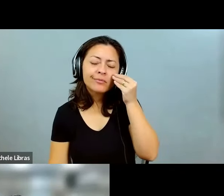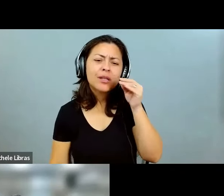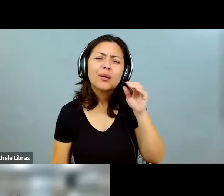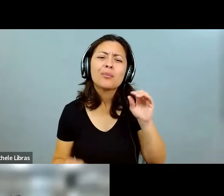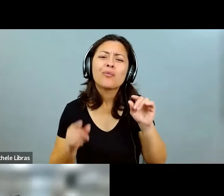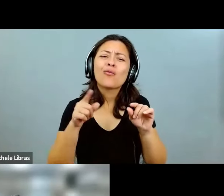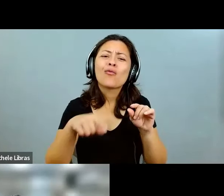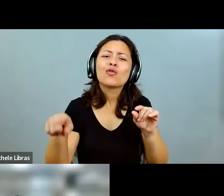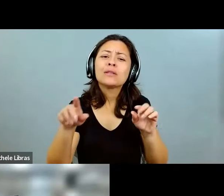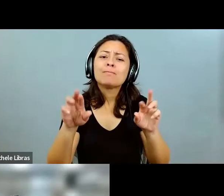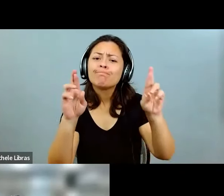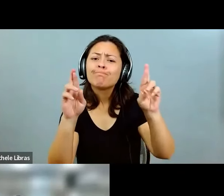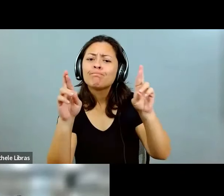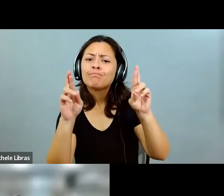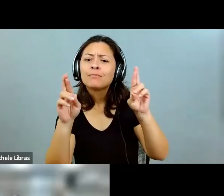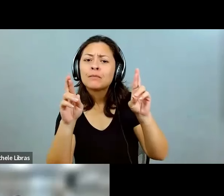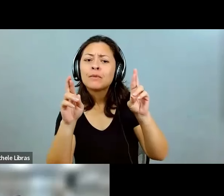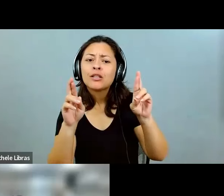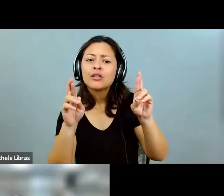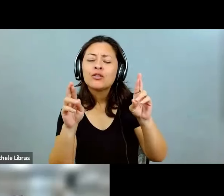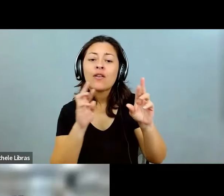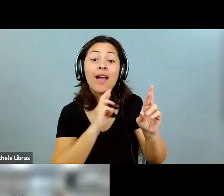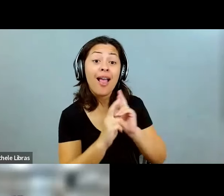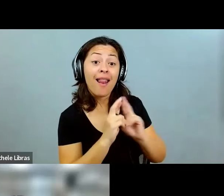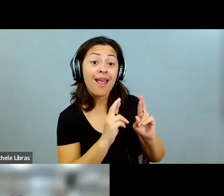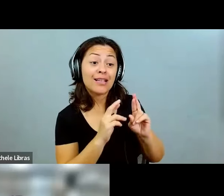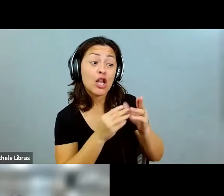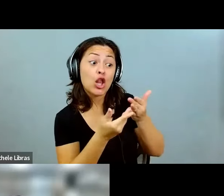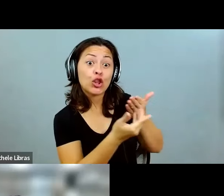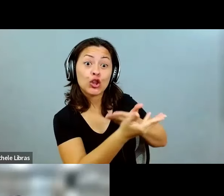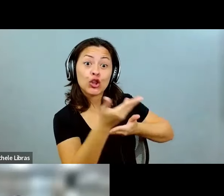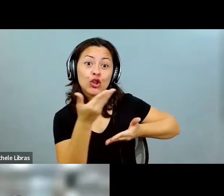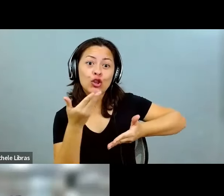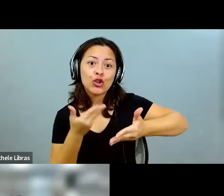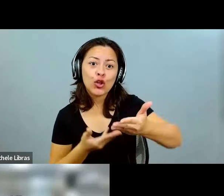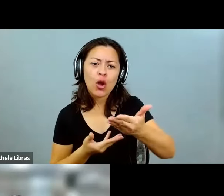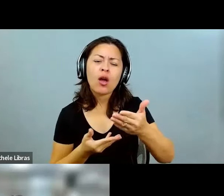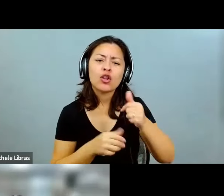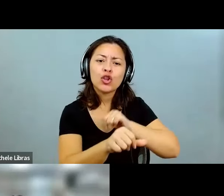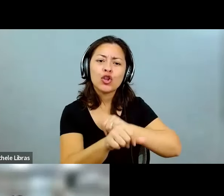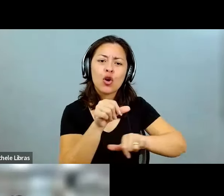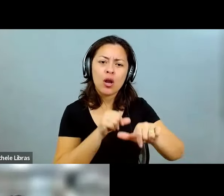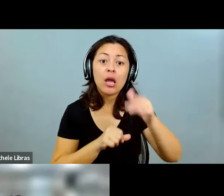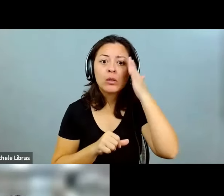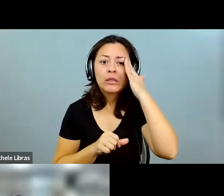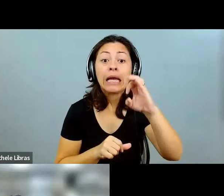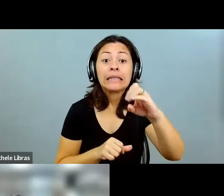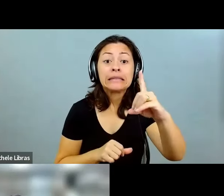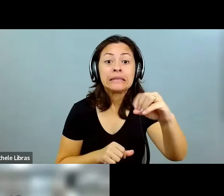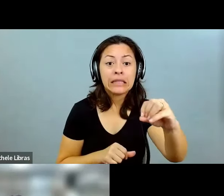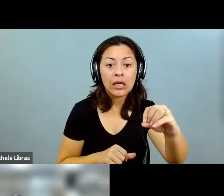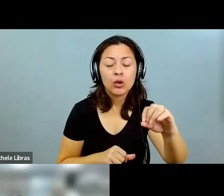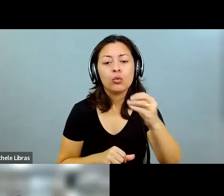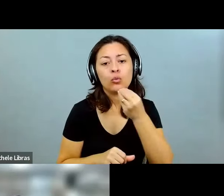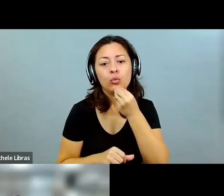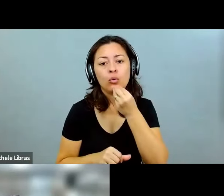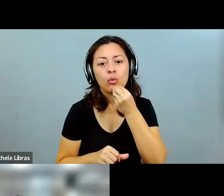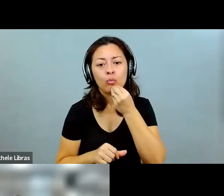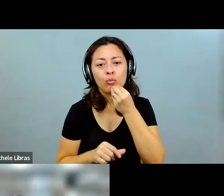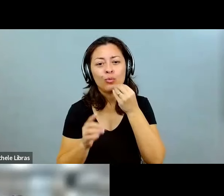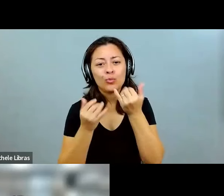perspectiva de vocês sobre a relação de troca eu sei que ainda tá muito cedo né começaram agora só só travar eh a safara que vem no caso da